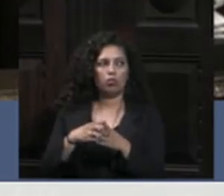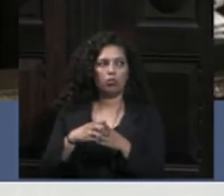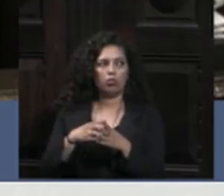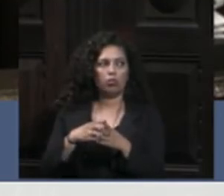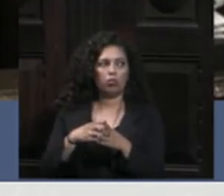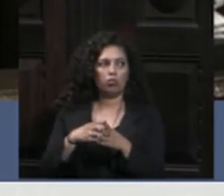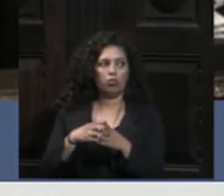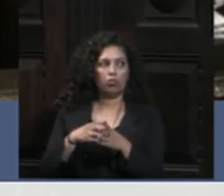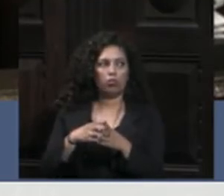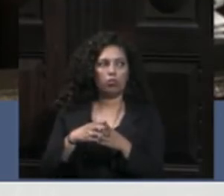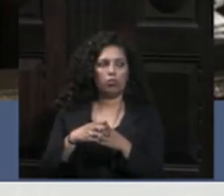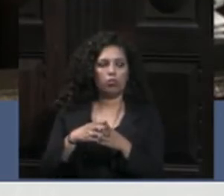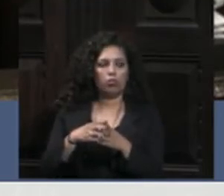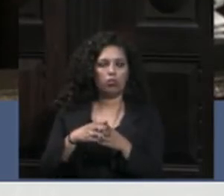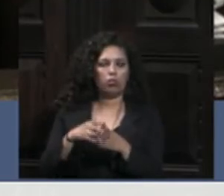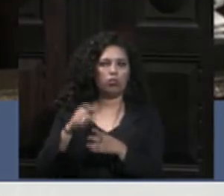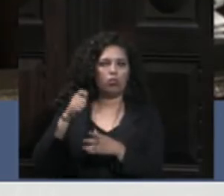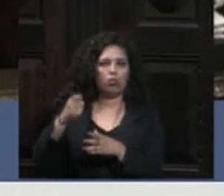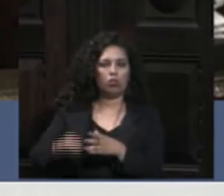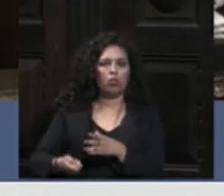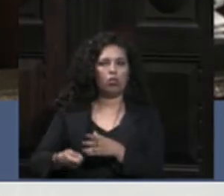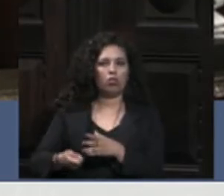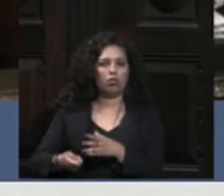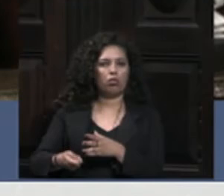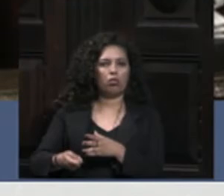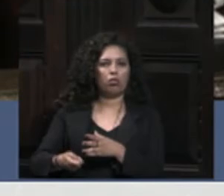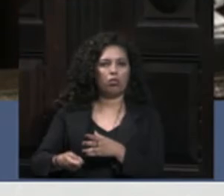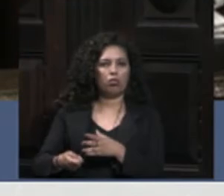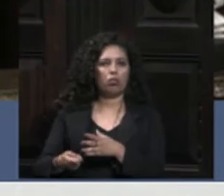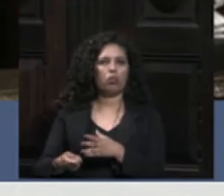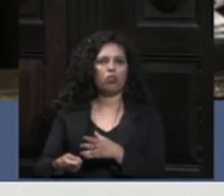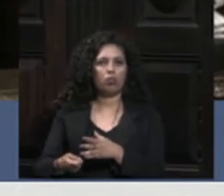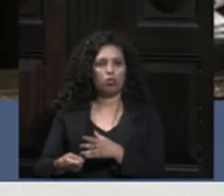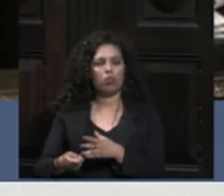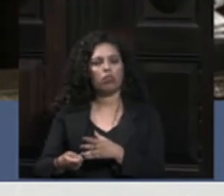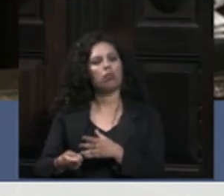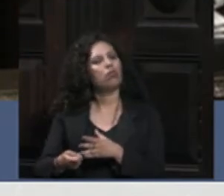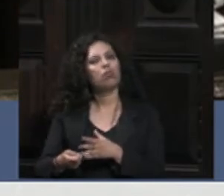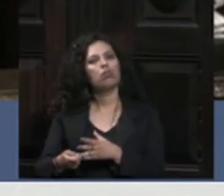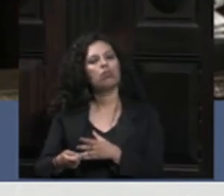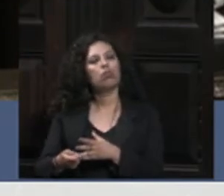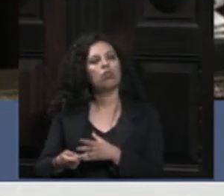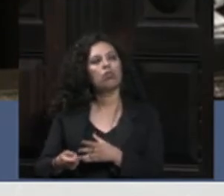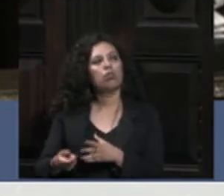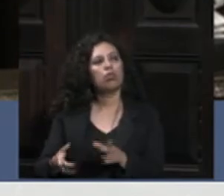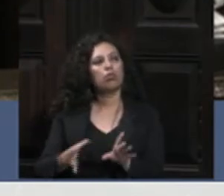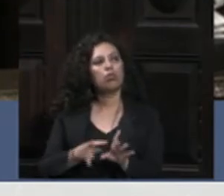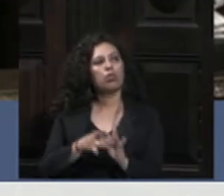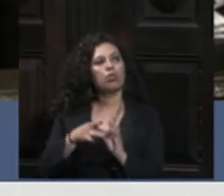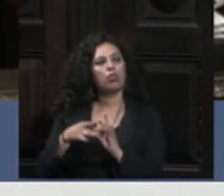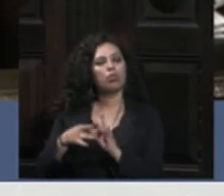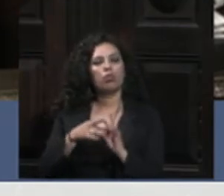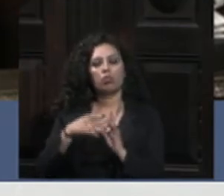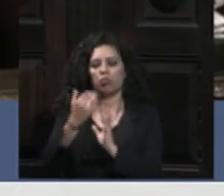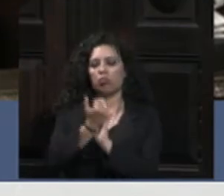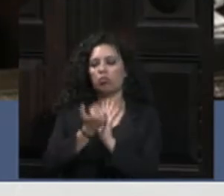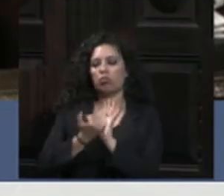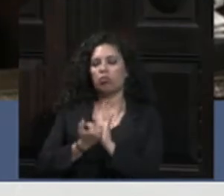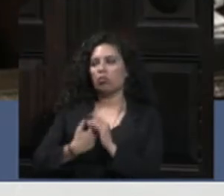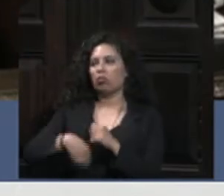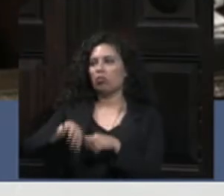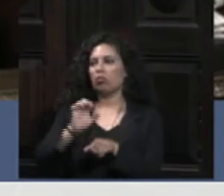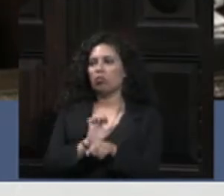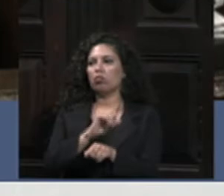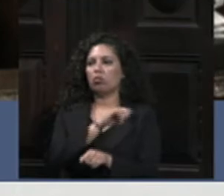foi determinante para que um crime contra as finanças do Estado não